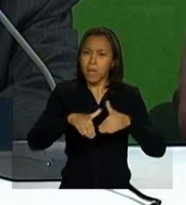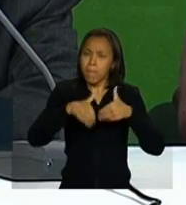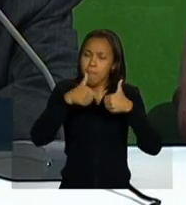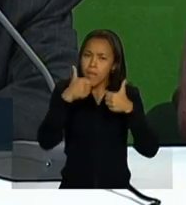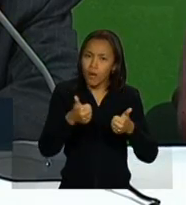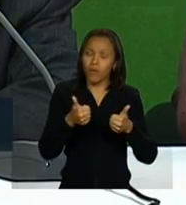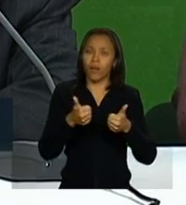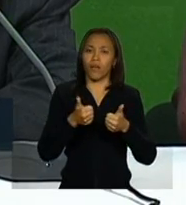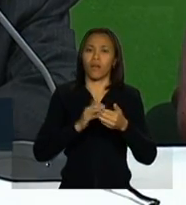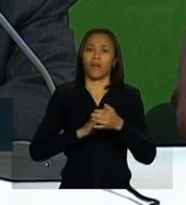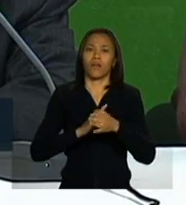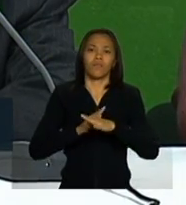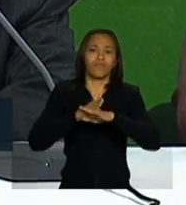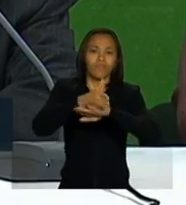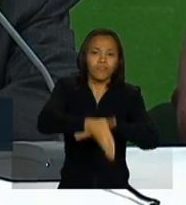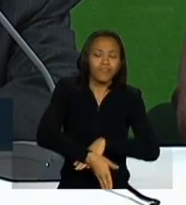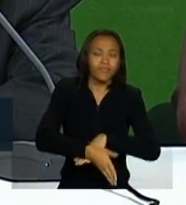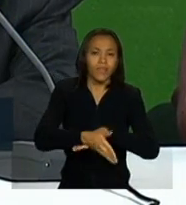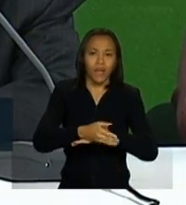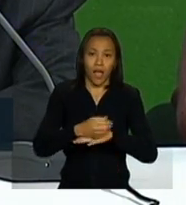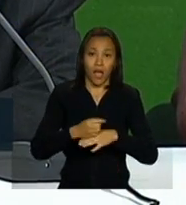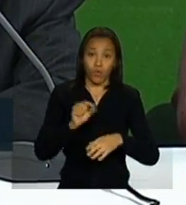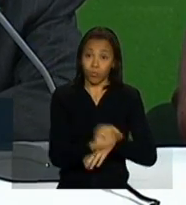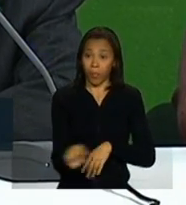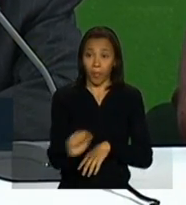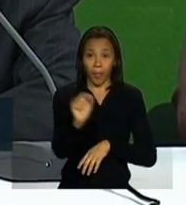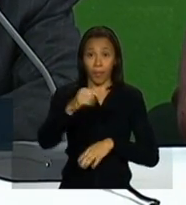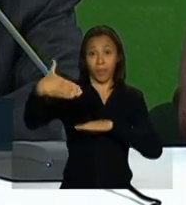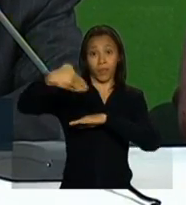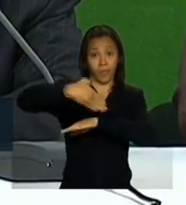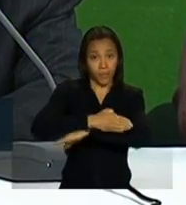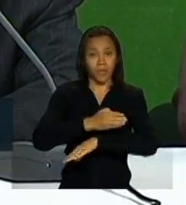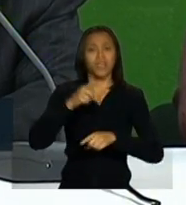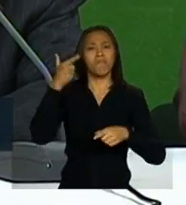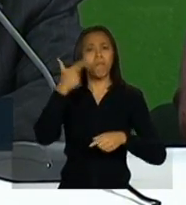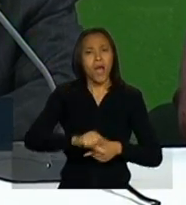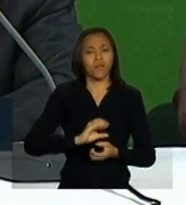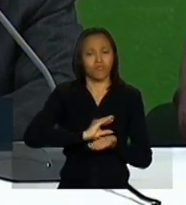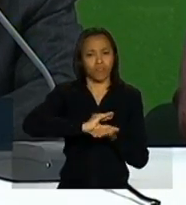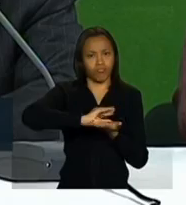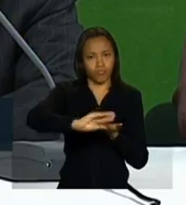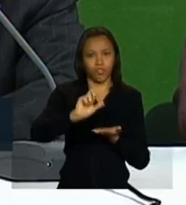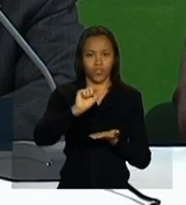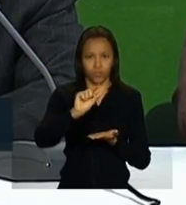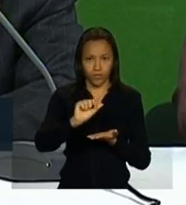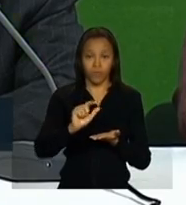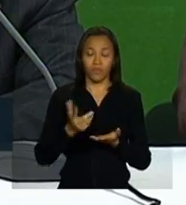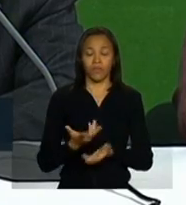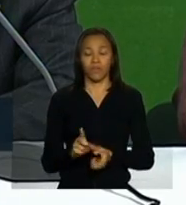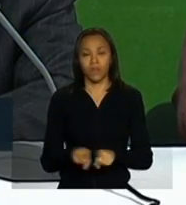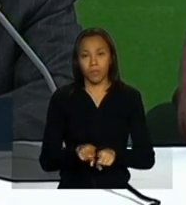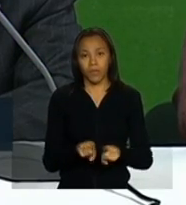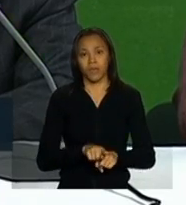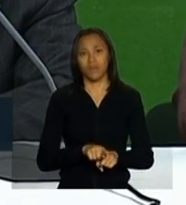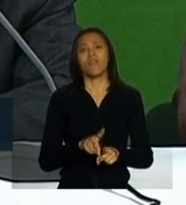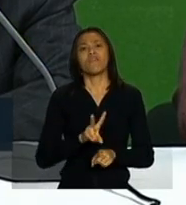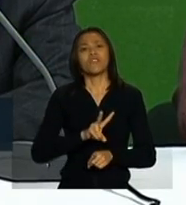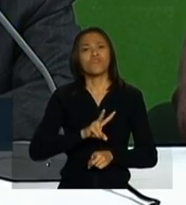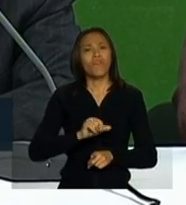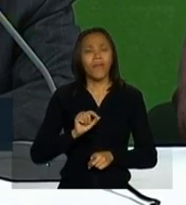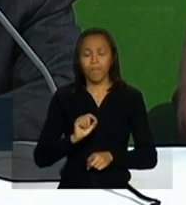portos brasileiros, investir nos portos, na verdade, isso terá